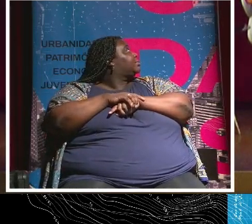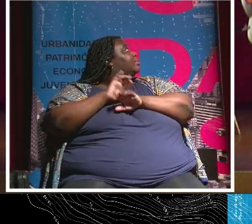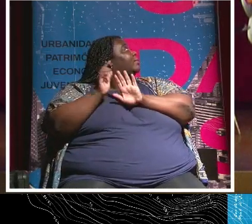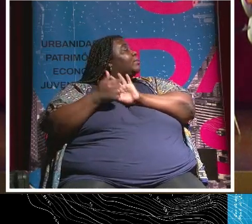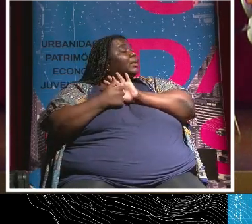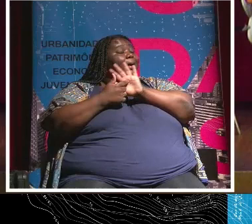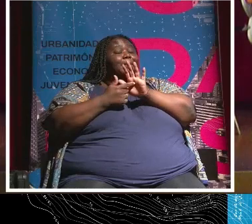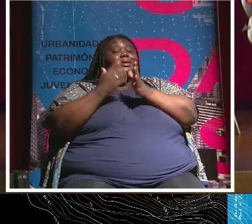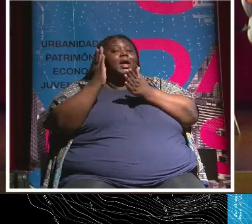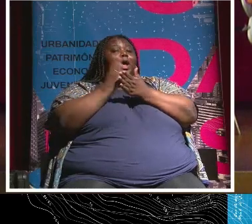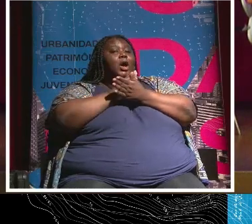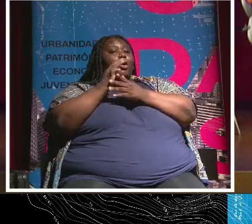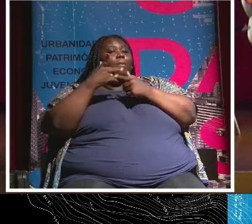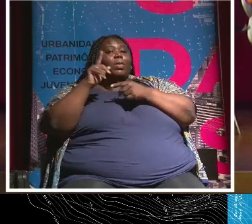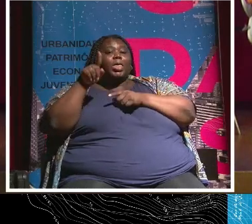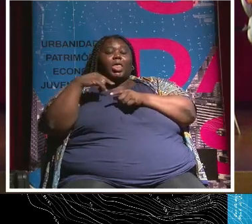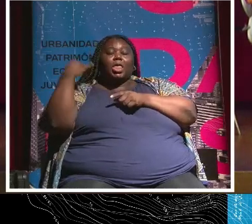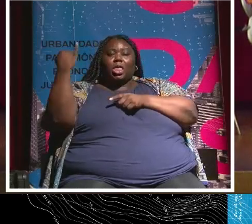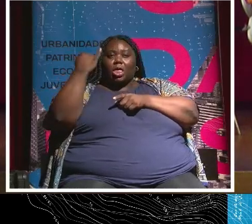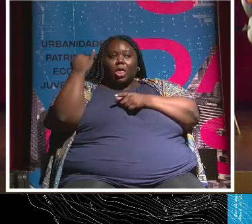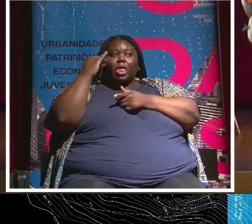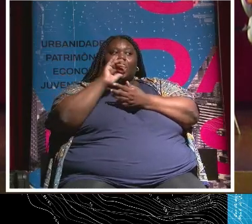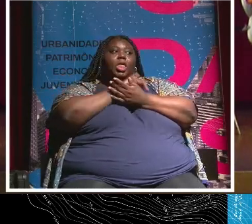apresentar algumas coisas que são importantes